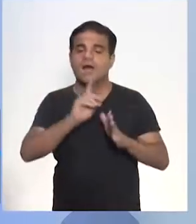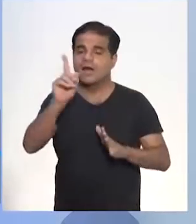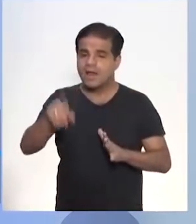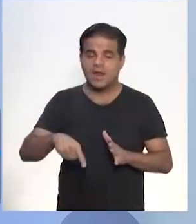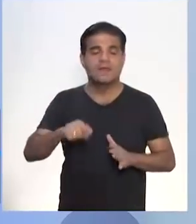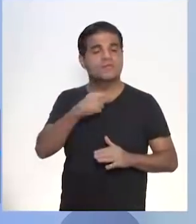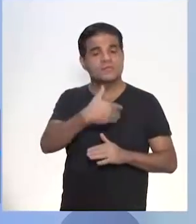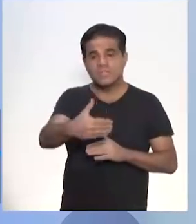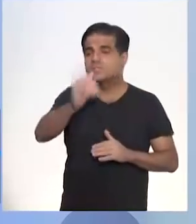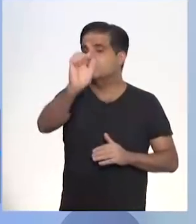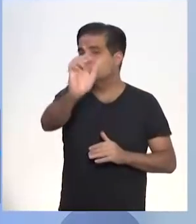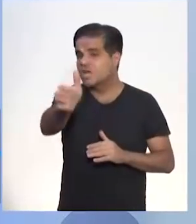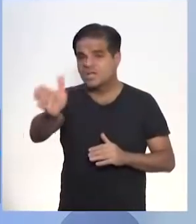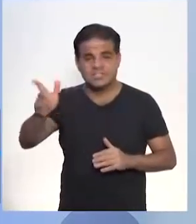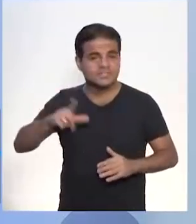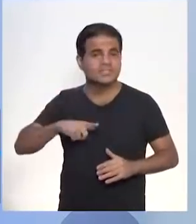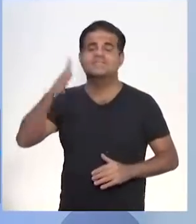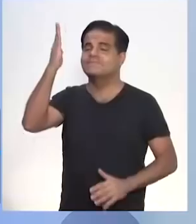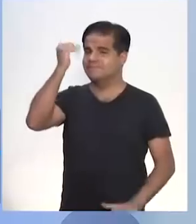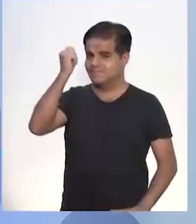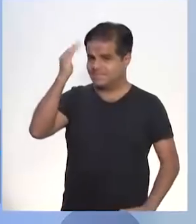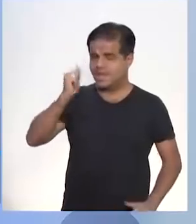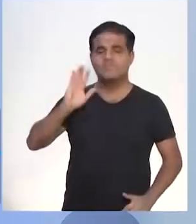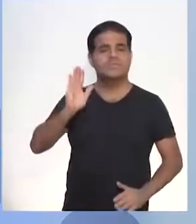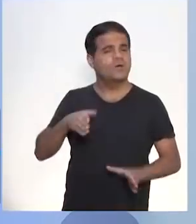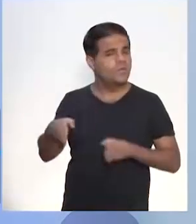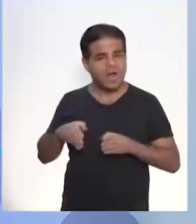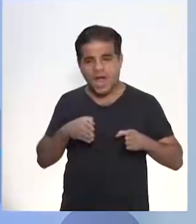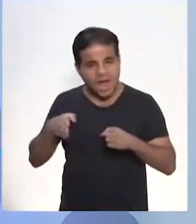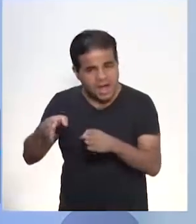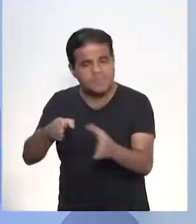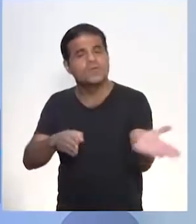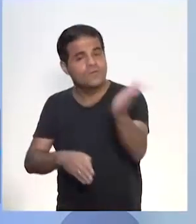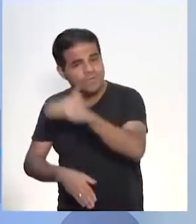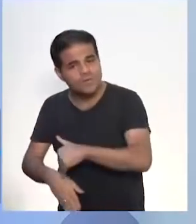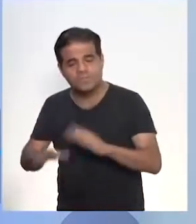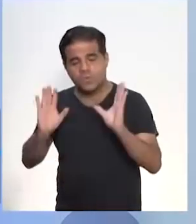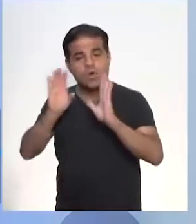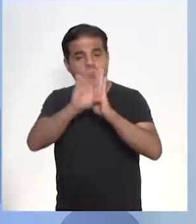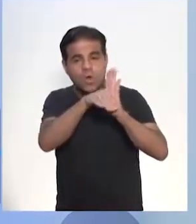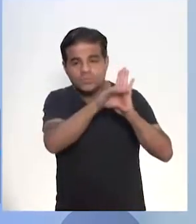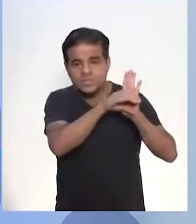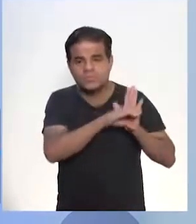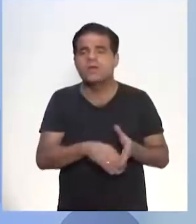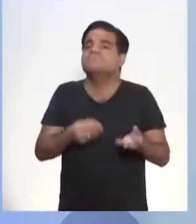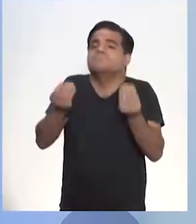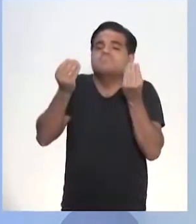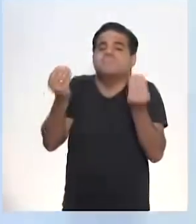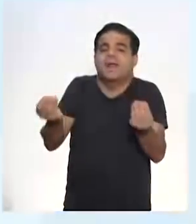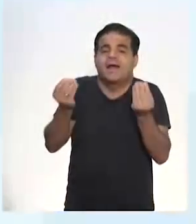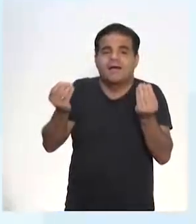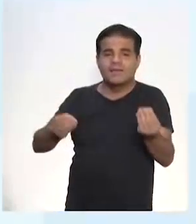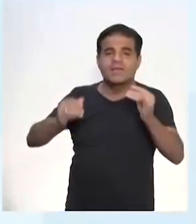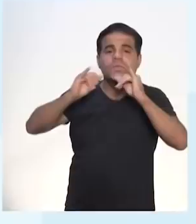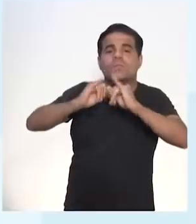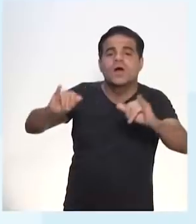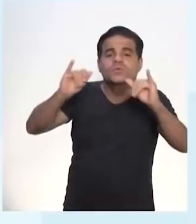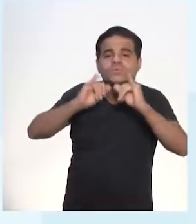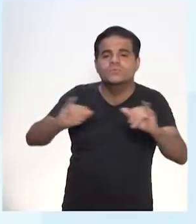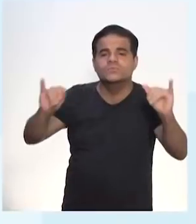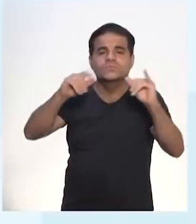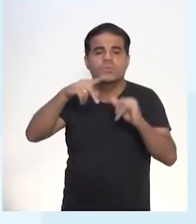só, vocês já têm ali, já sabem o caminho. Vamos só conceituar aqui. Para que serve um